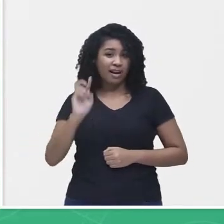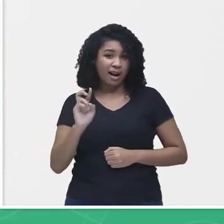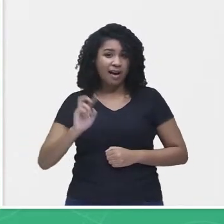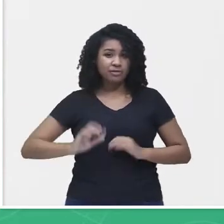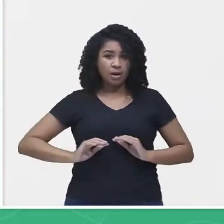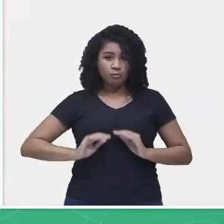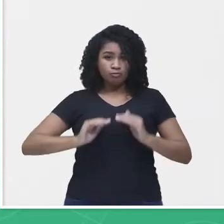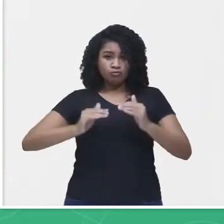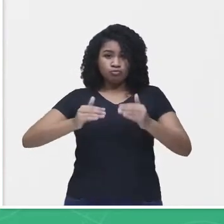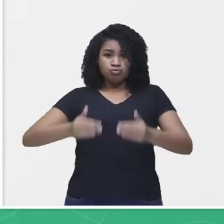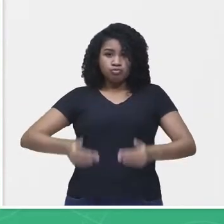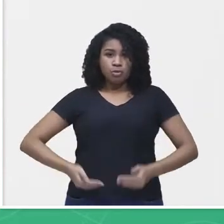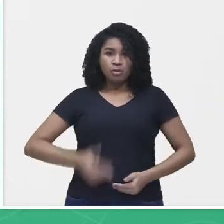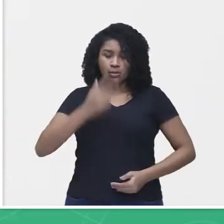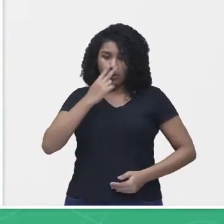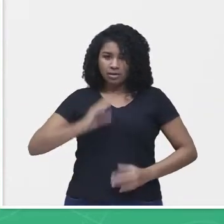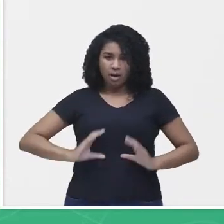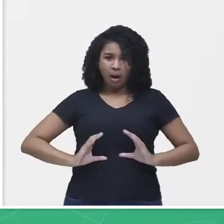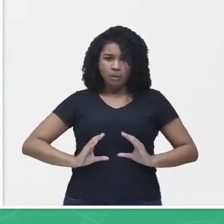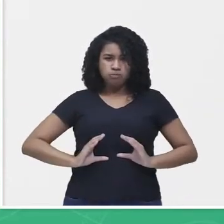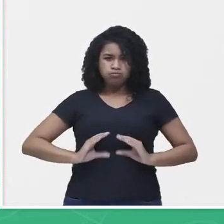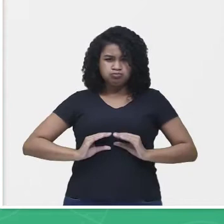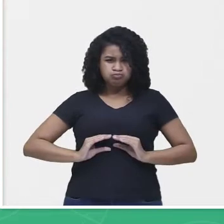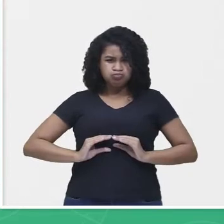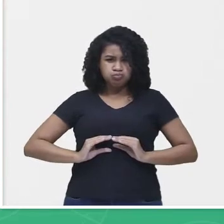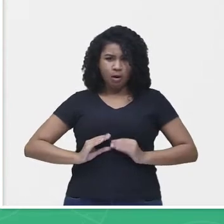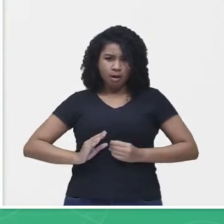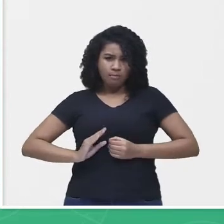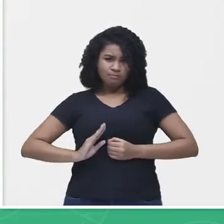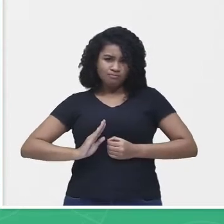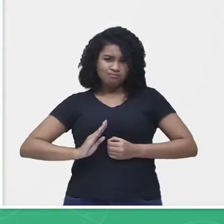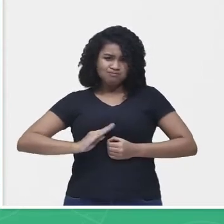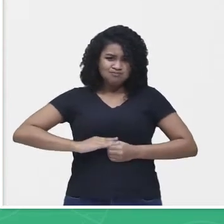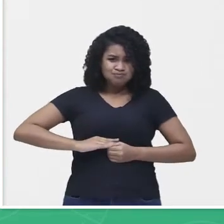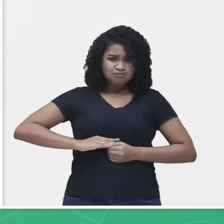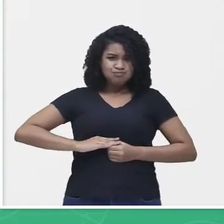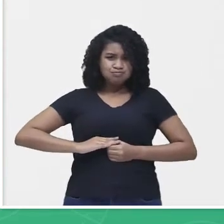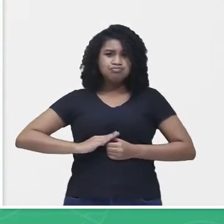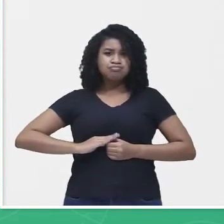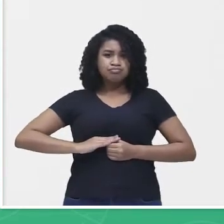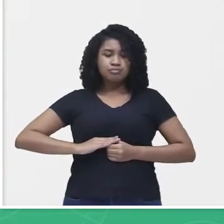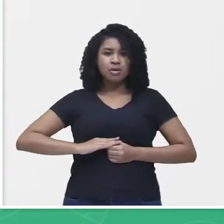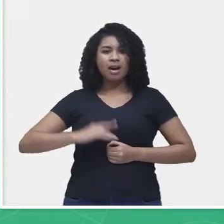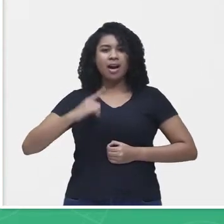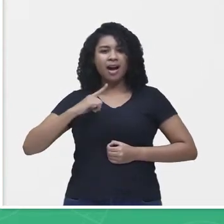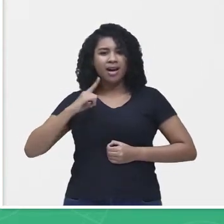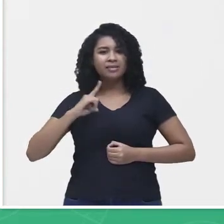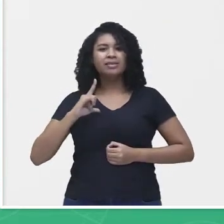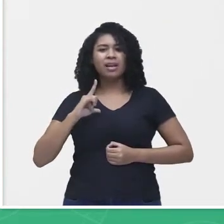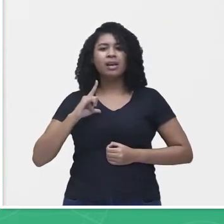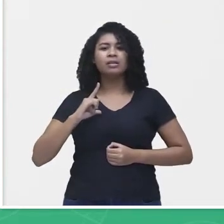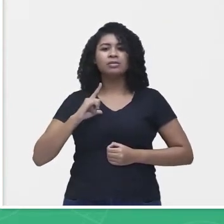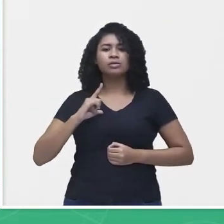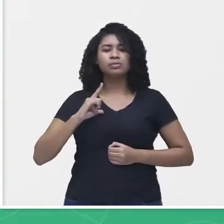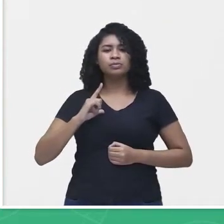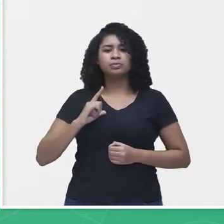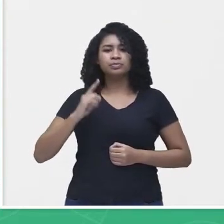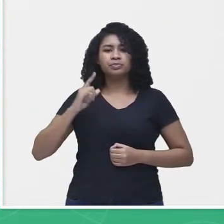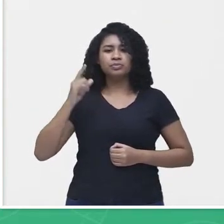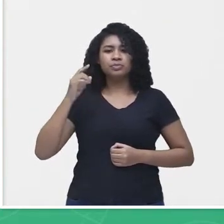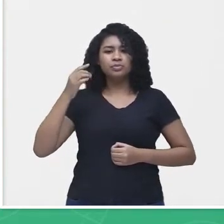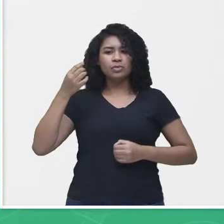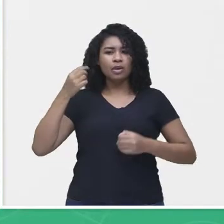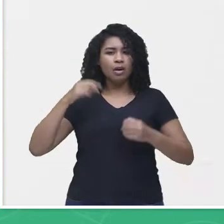Aí ela sofre uma pressão pelo tamanho e também pela ação do hormônio da gravidez, que é a progesterona. Então, ela fica